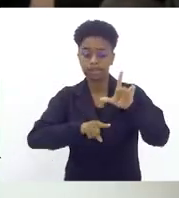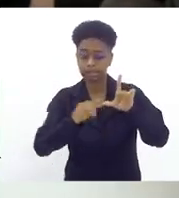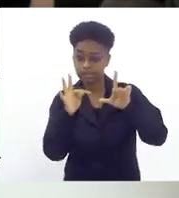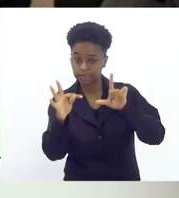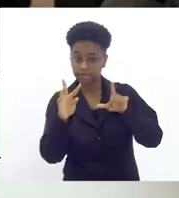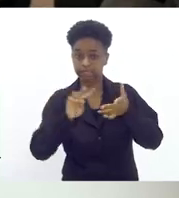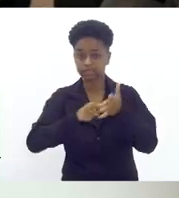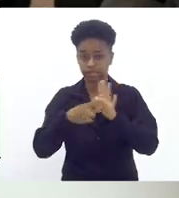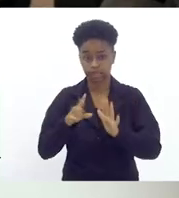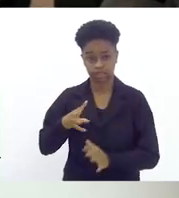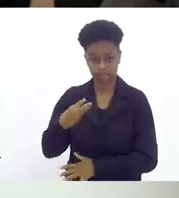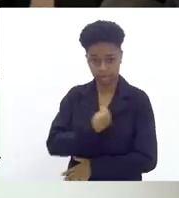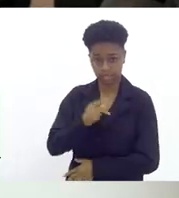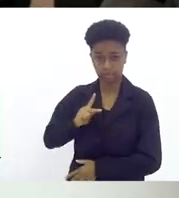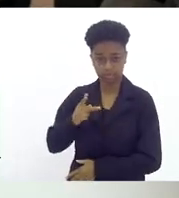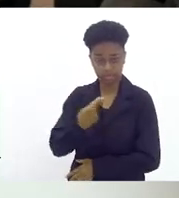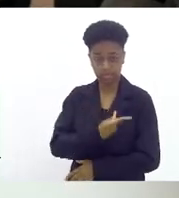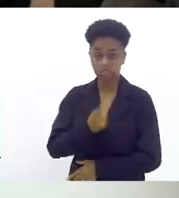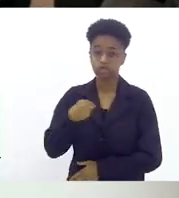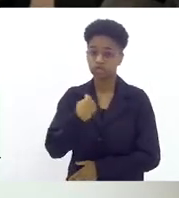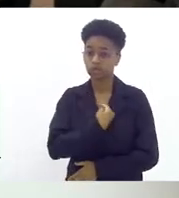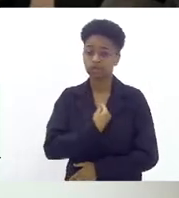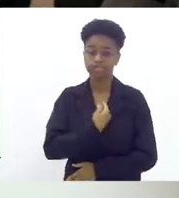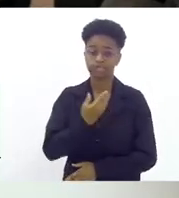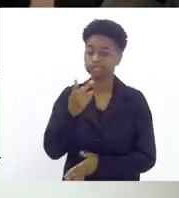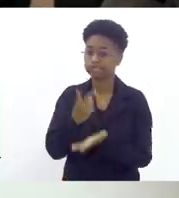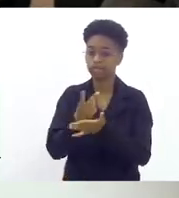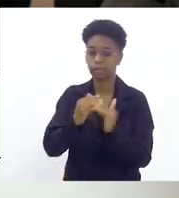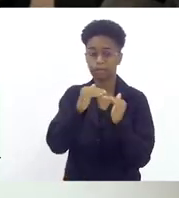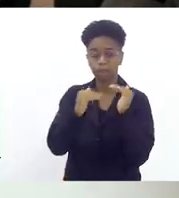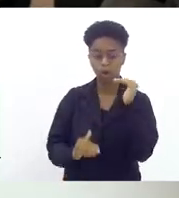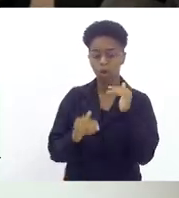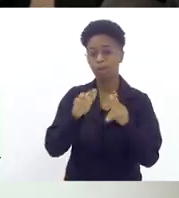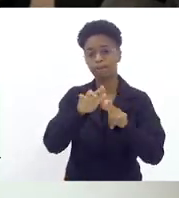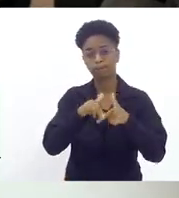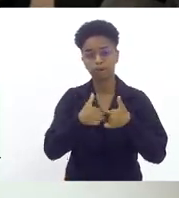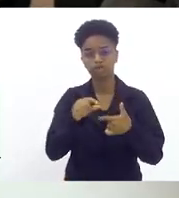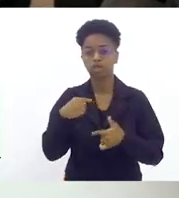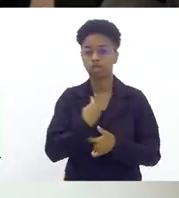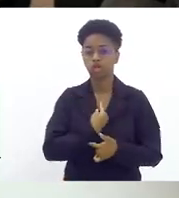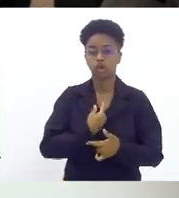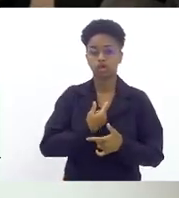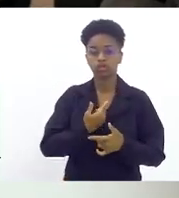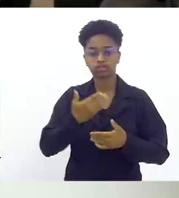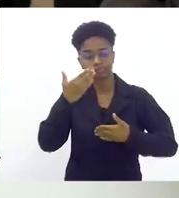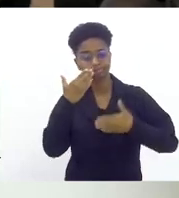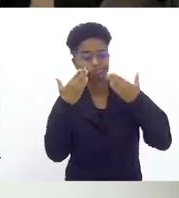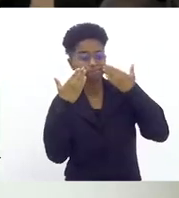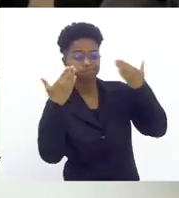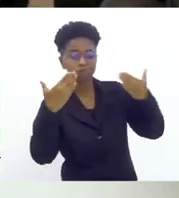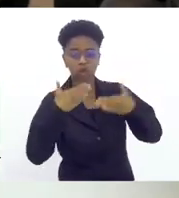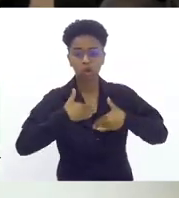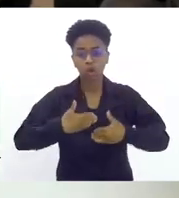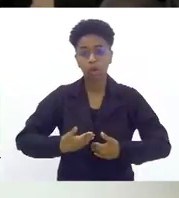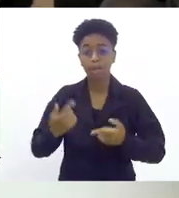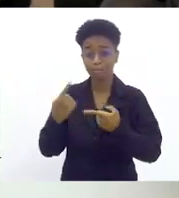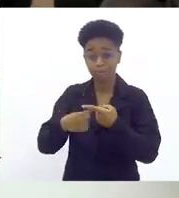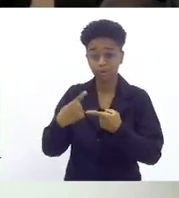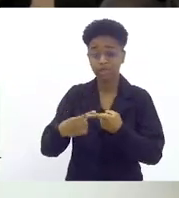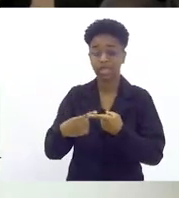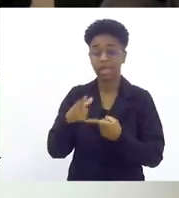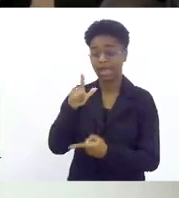também ela fica na desvantagem por conta da nossa estética, por causa de tudo, porque é isso, né? Os